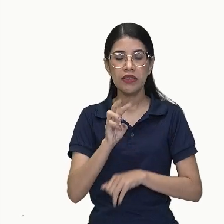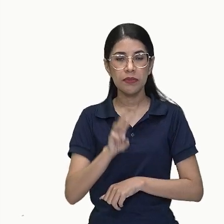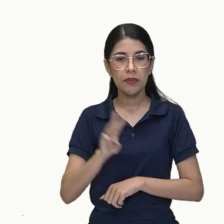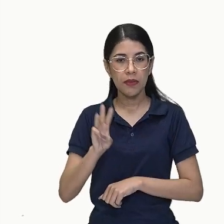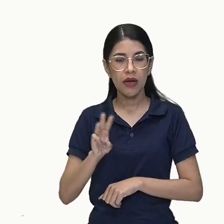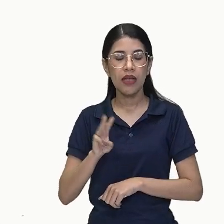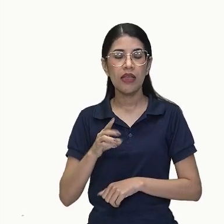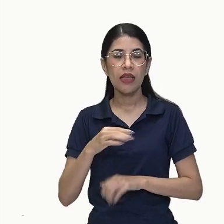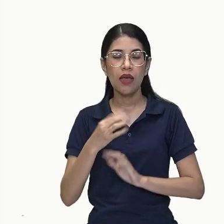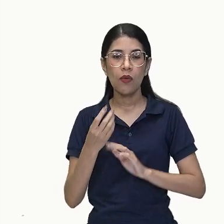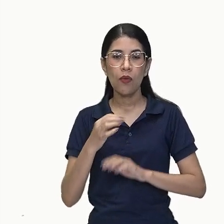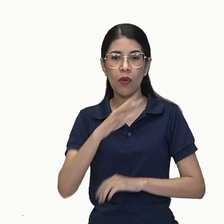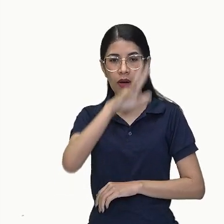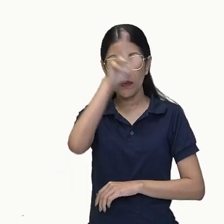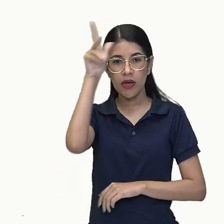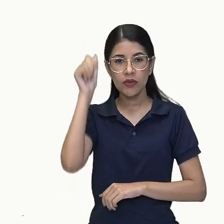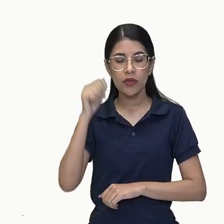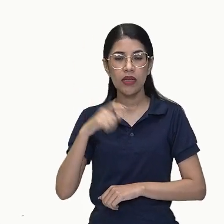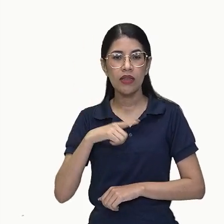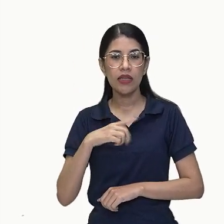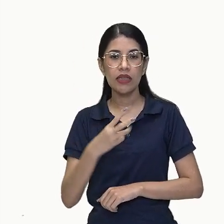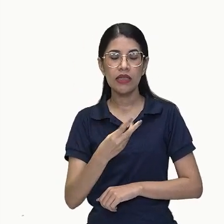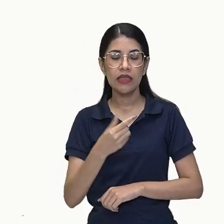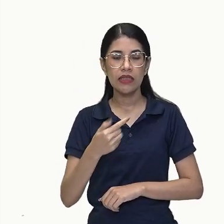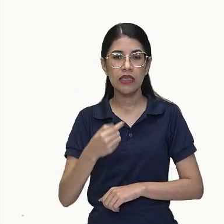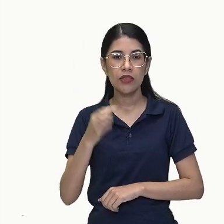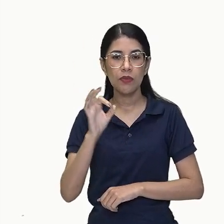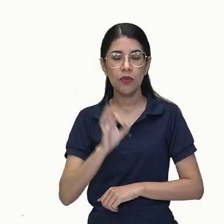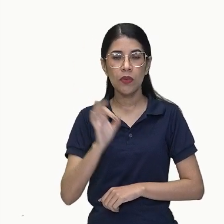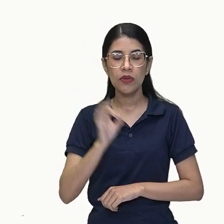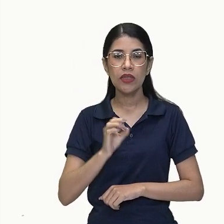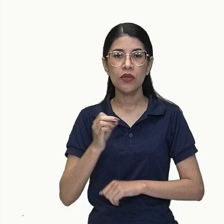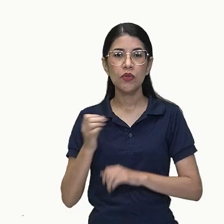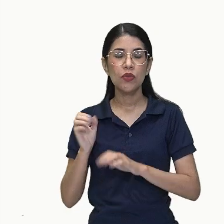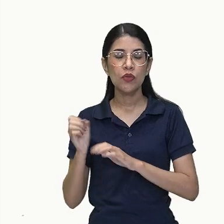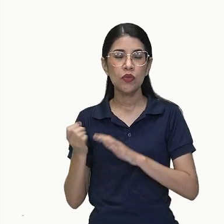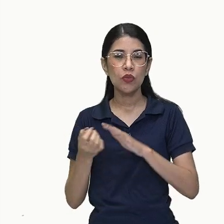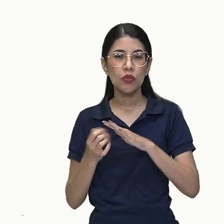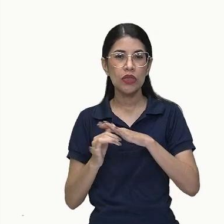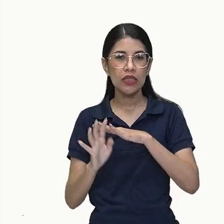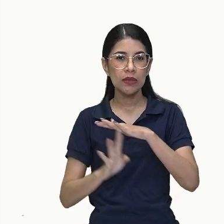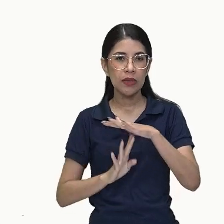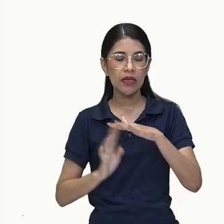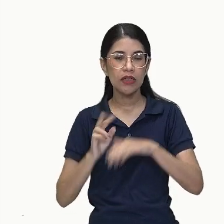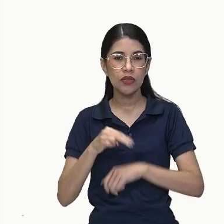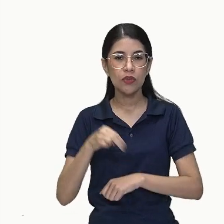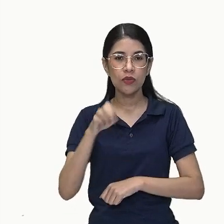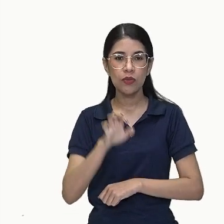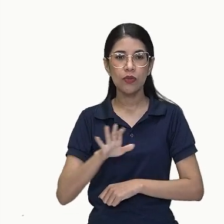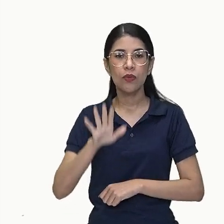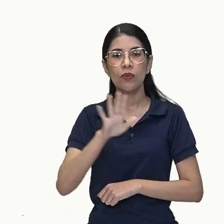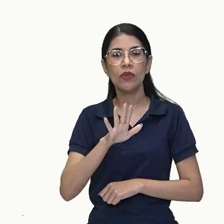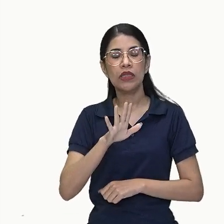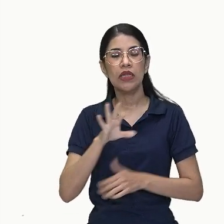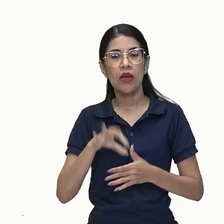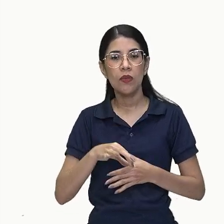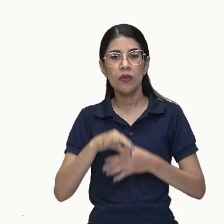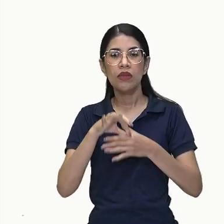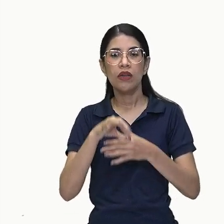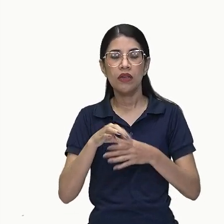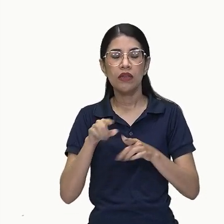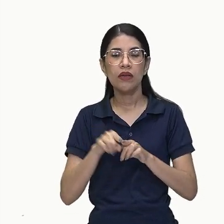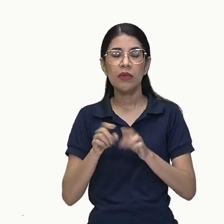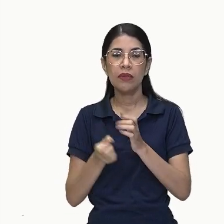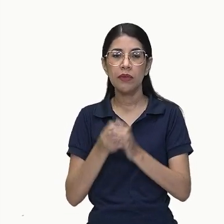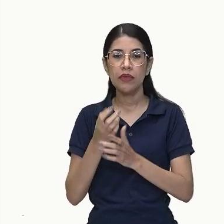Amazonas abriga 37% dos imigrantes do norte e lidera na geração de renda e